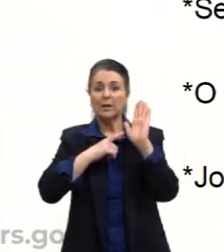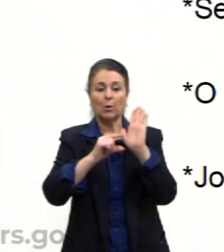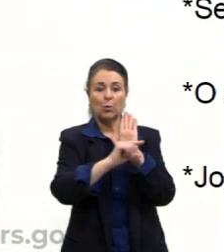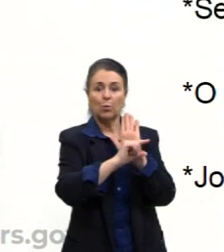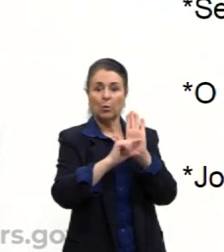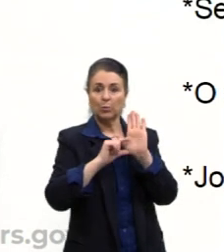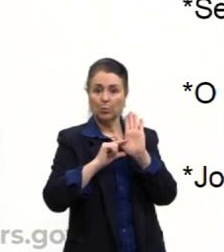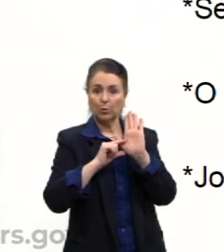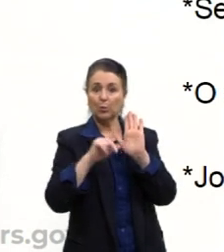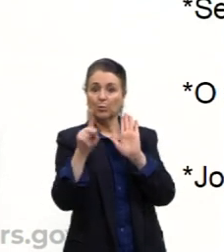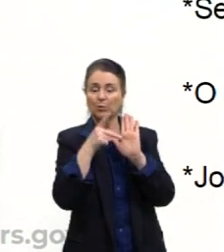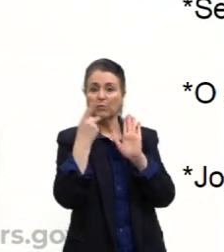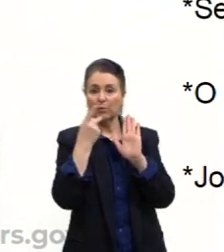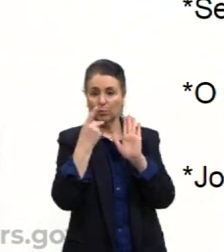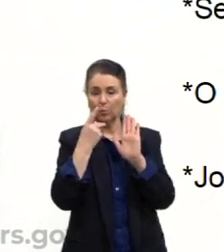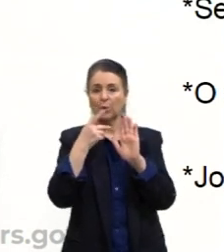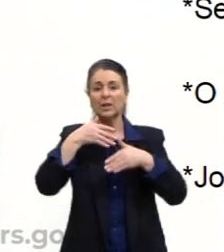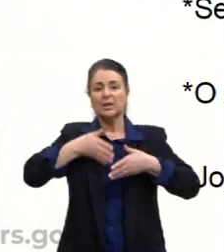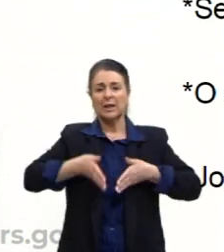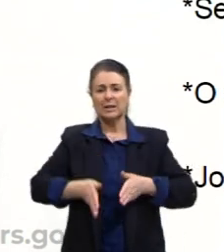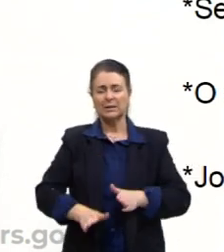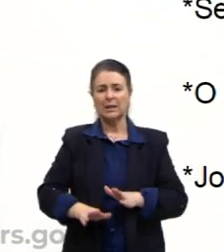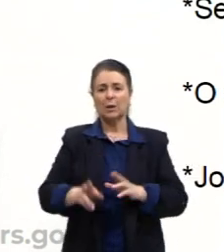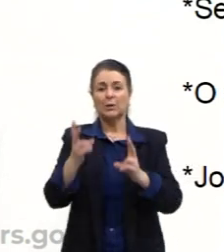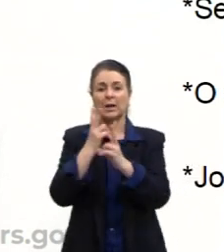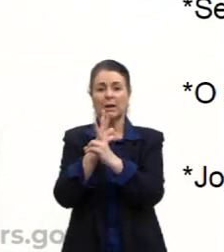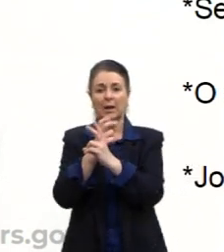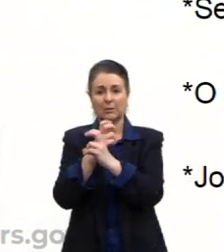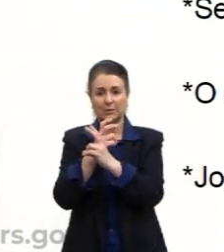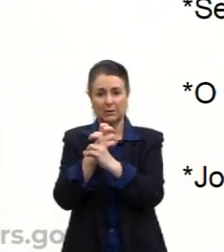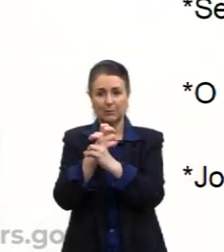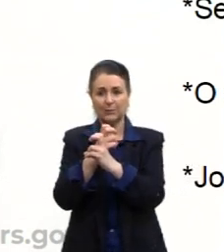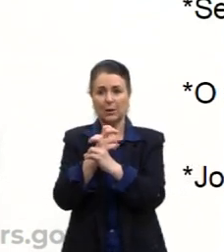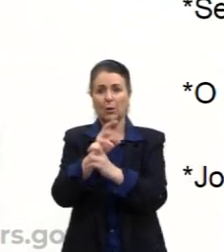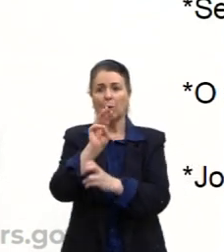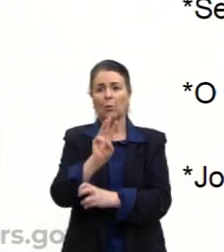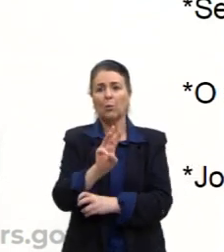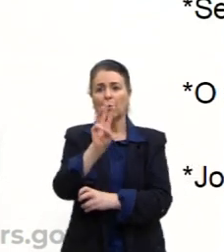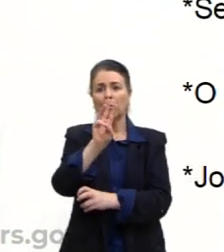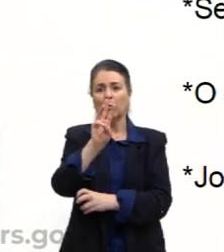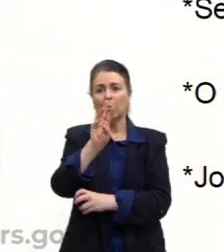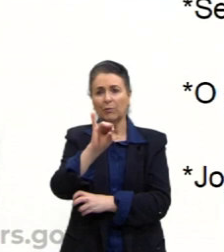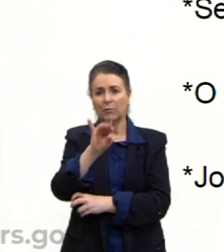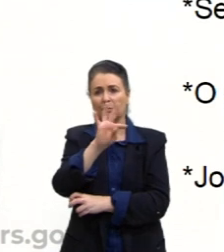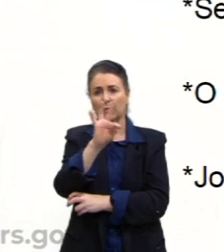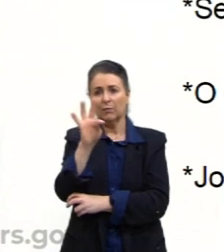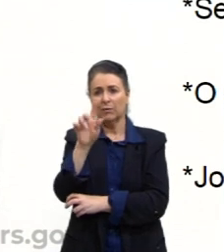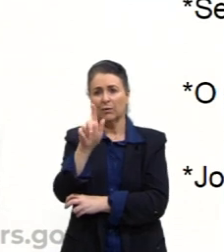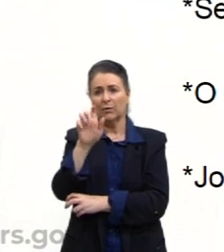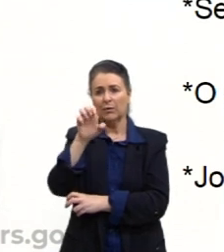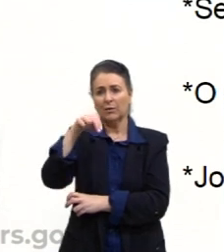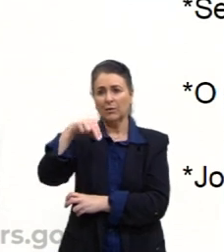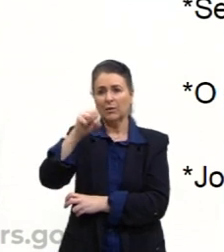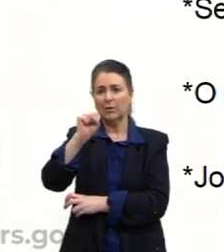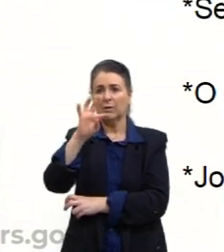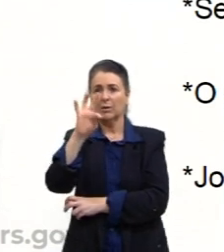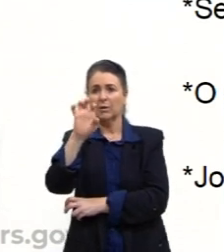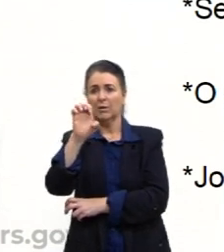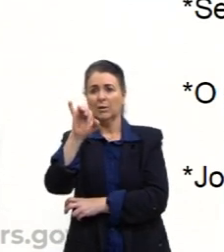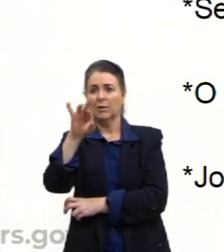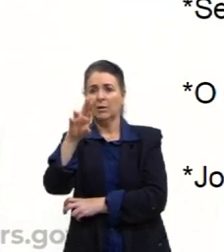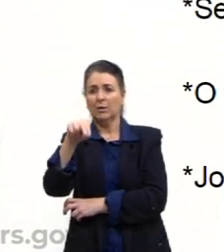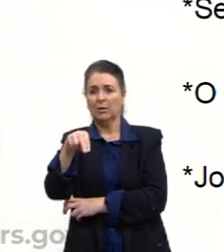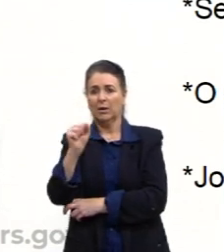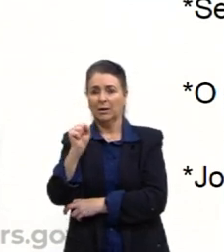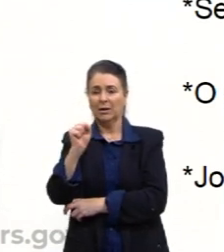ele austríaco que que o que que está entrar sobre os jogos de linguagem é importante saber sobre isso né ele faz parte da